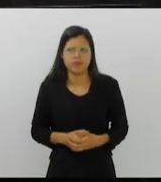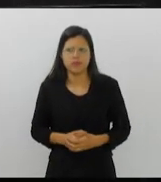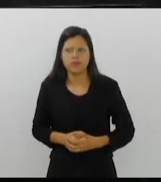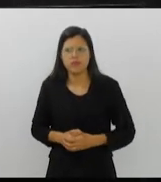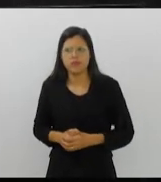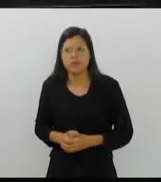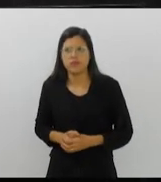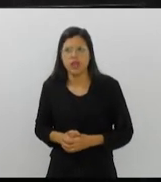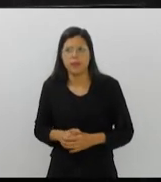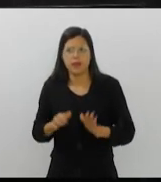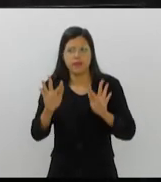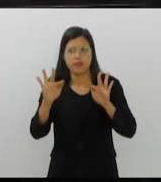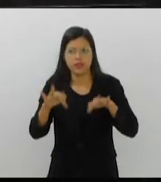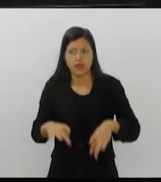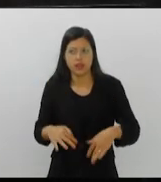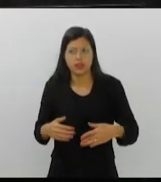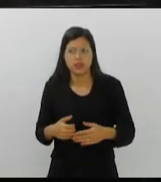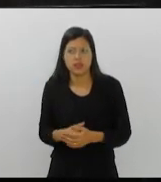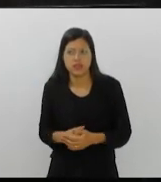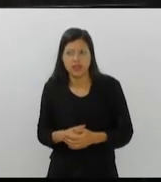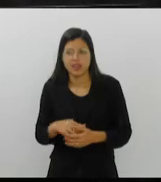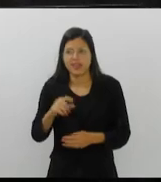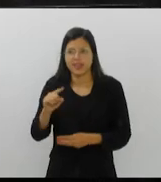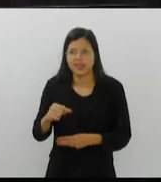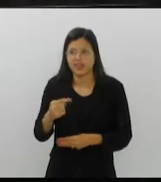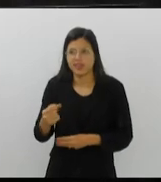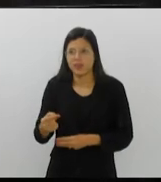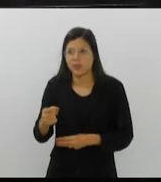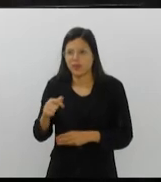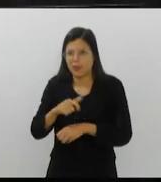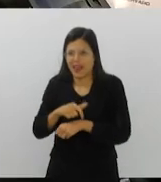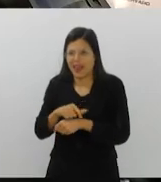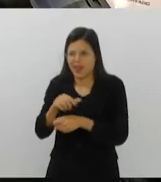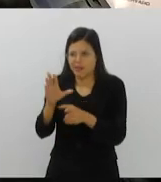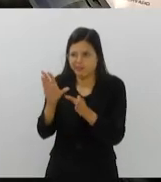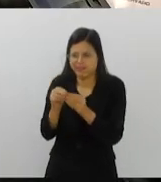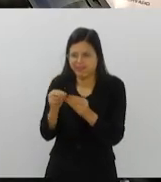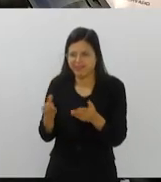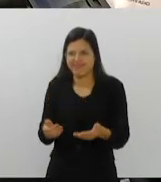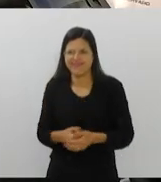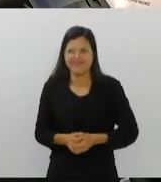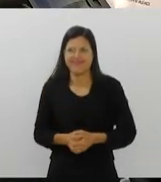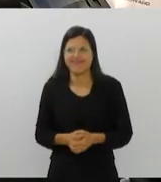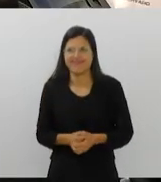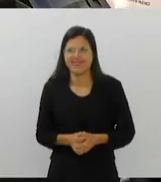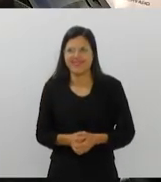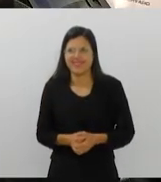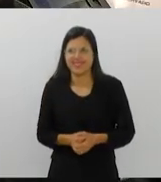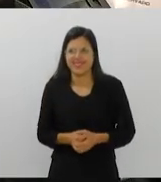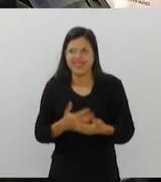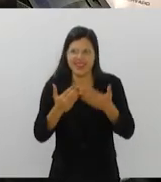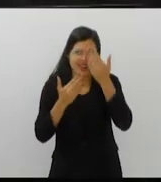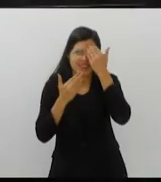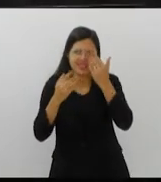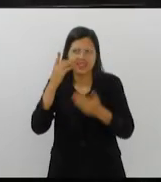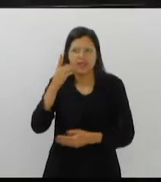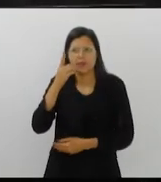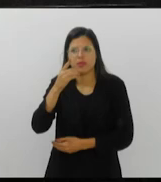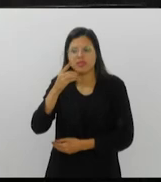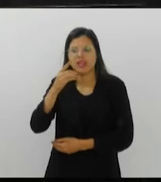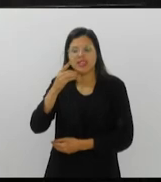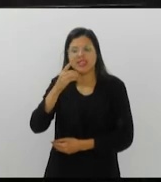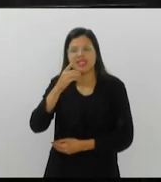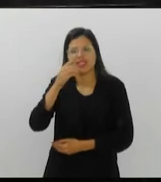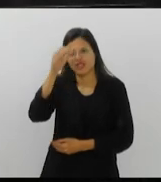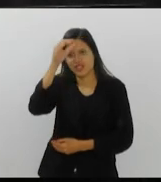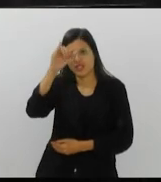Para concluir, que daqui a pouco vem meu papelzinho, já estou até vendo, eu gostaria de agradecer a deputada Tia Ju por me